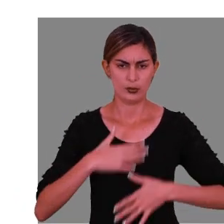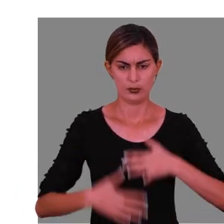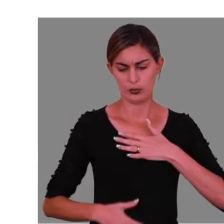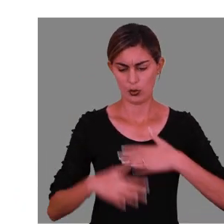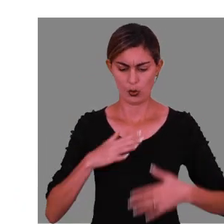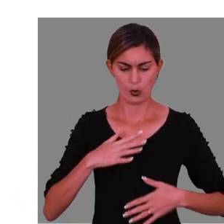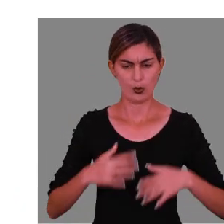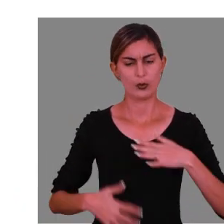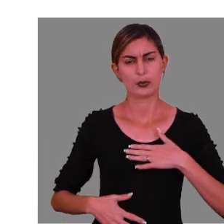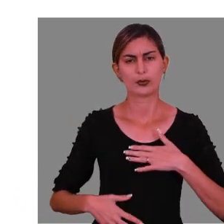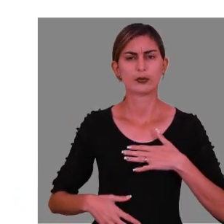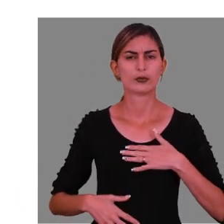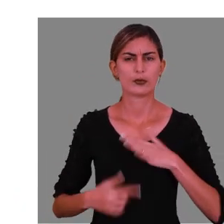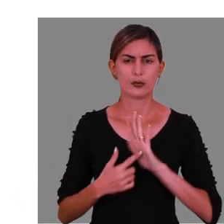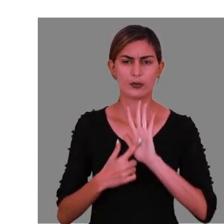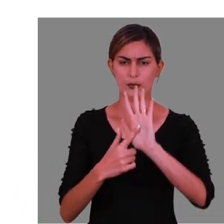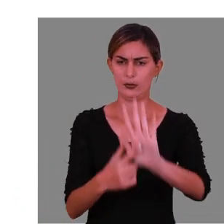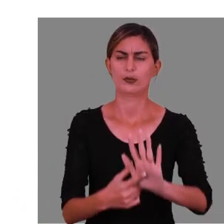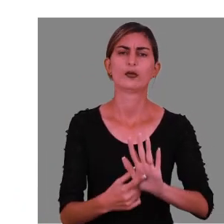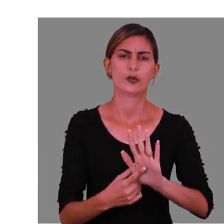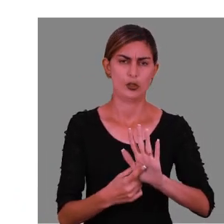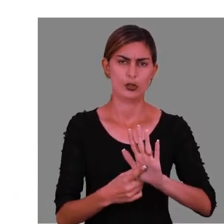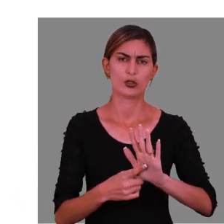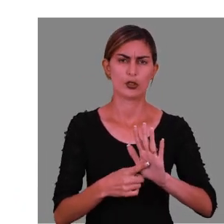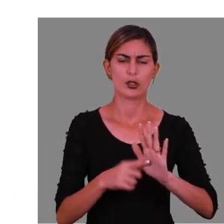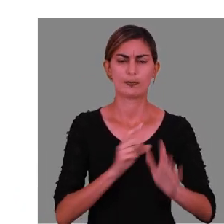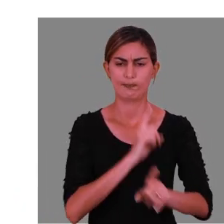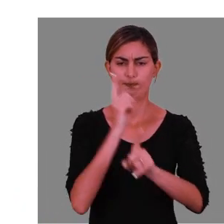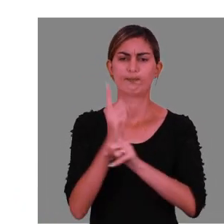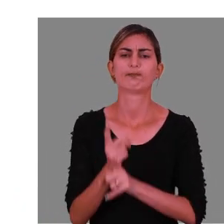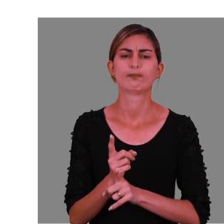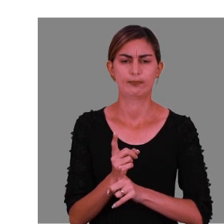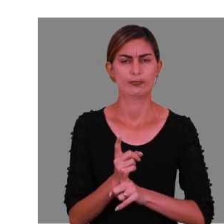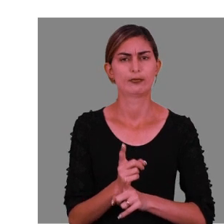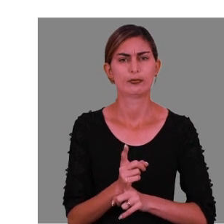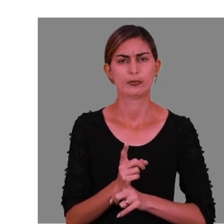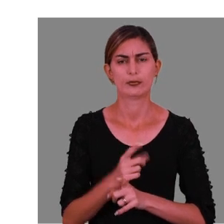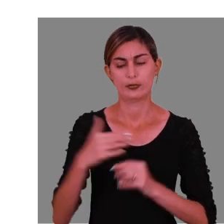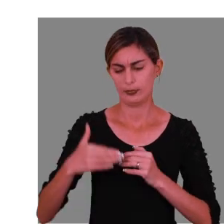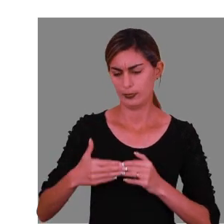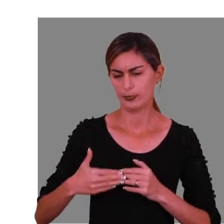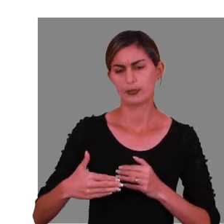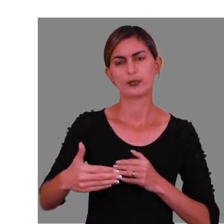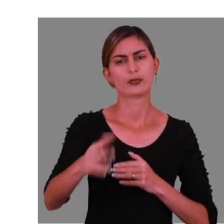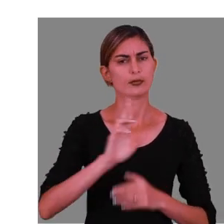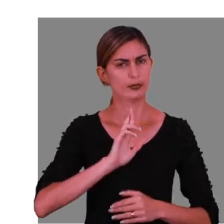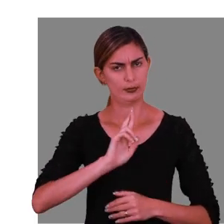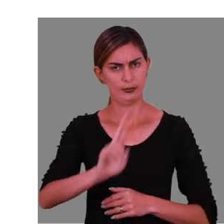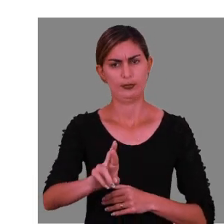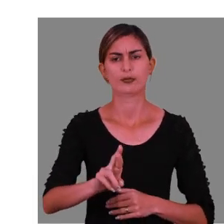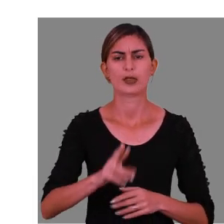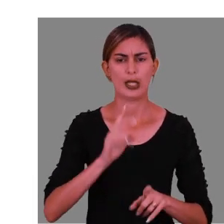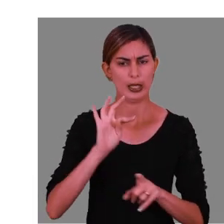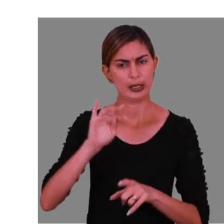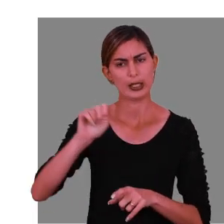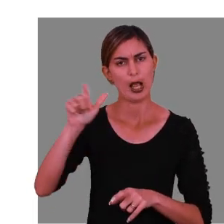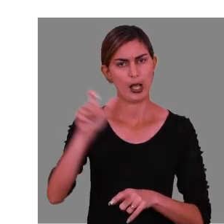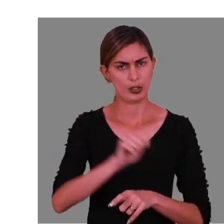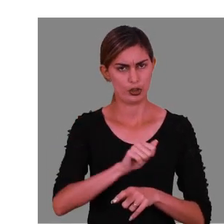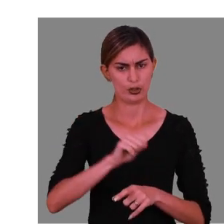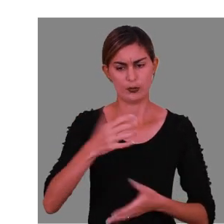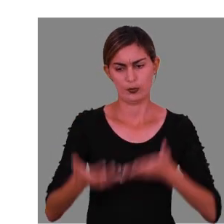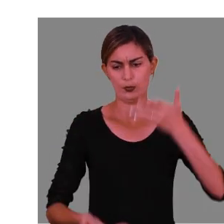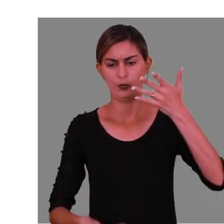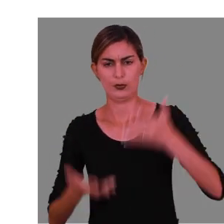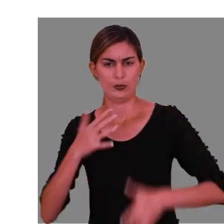corpo, e apresenta esta taxa que podemos identificar. A partir desse resultado da taxa